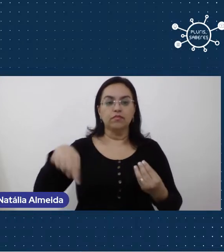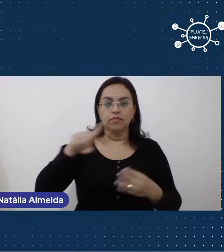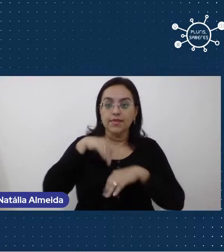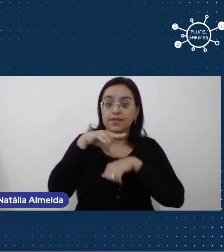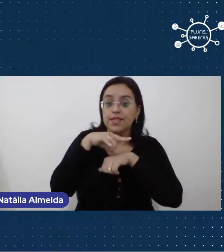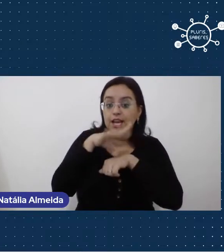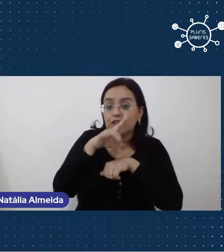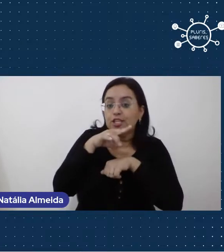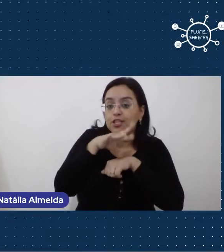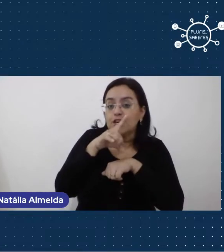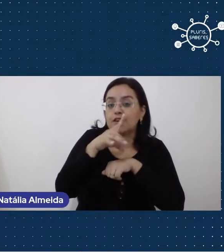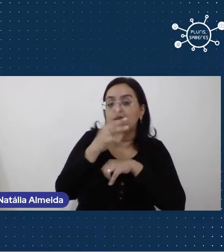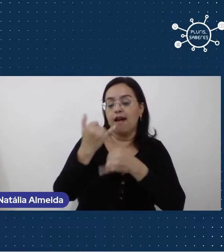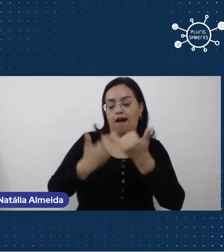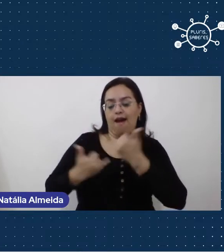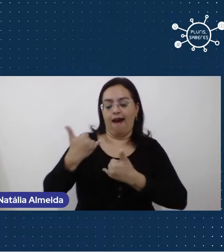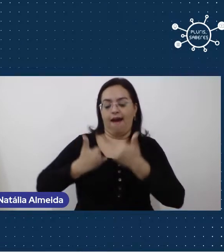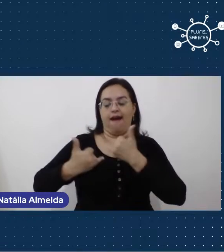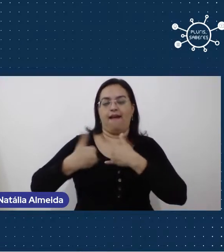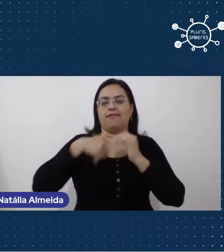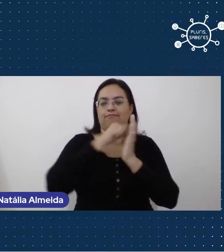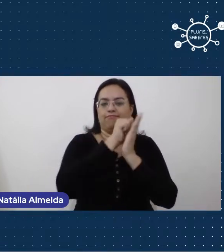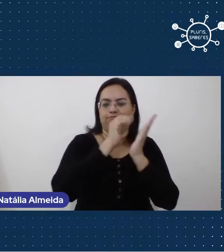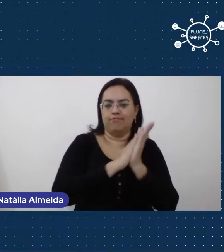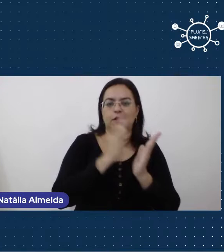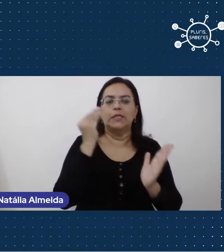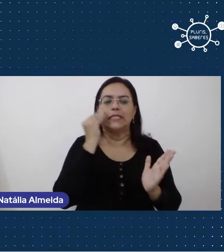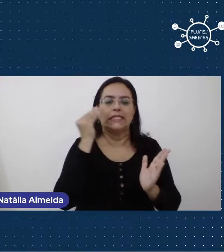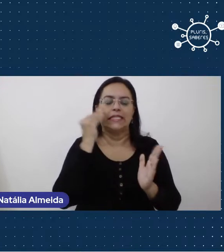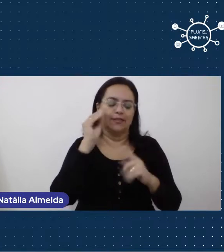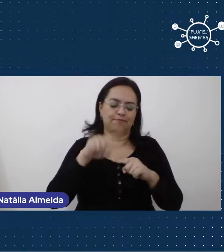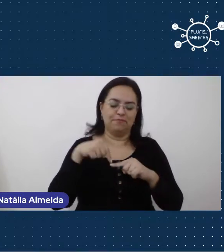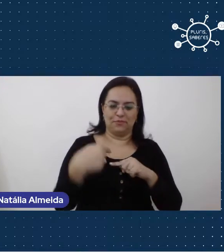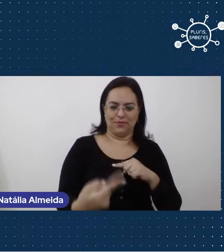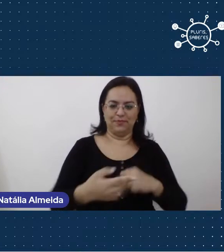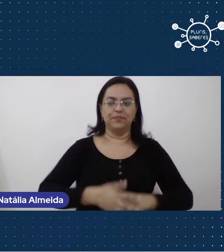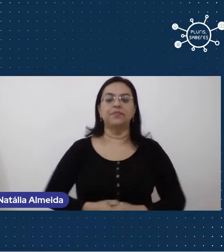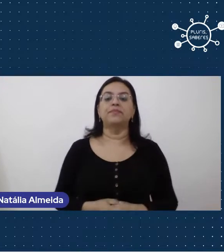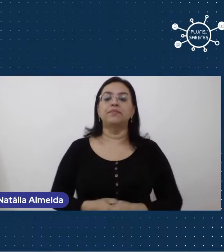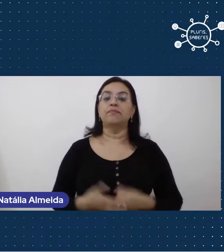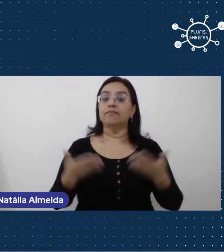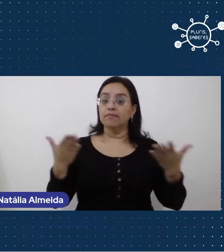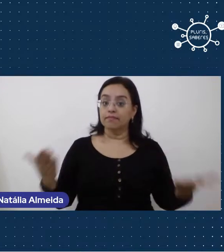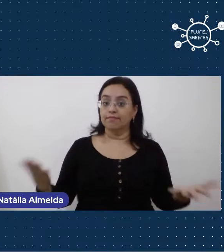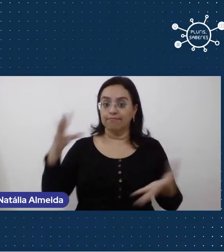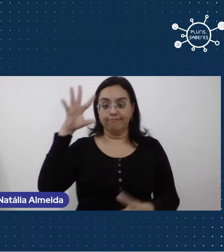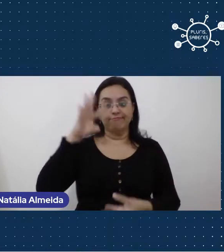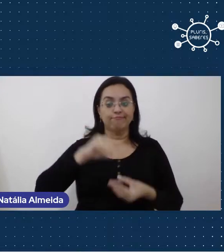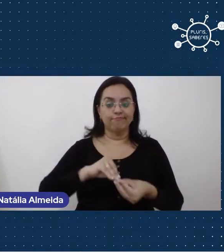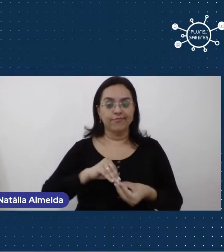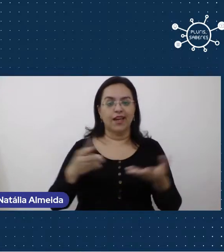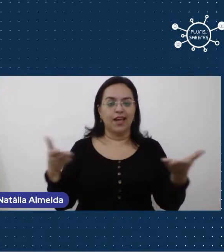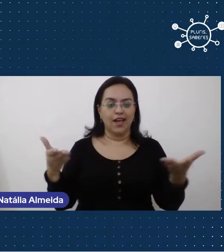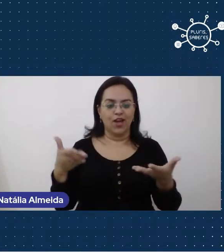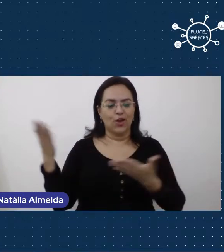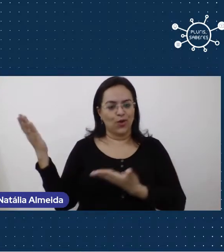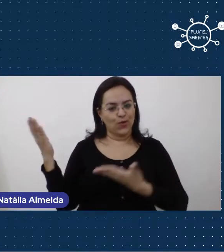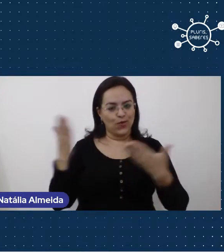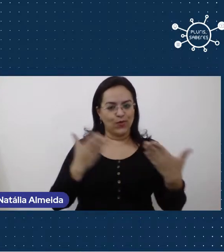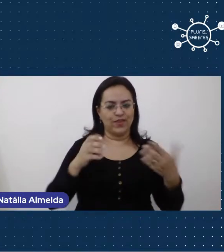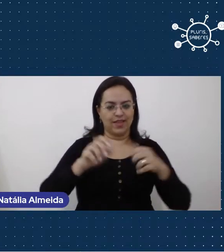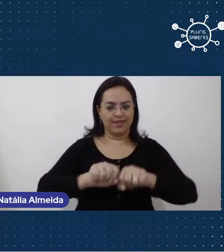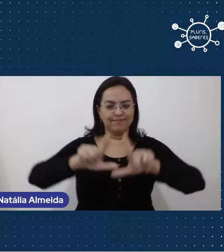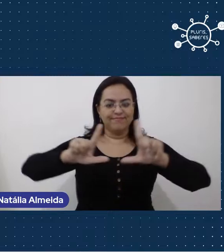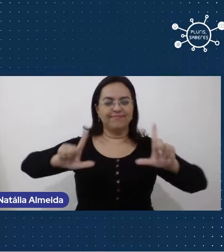vocês nos dão, né? Dos pedidos que vocês nos fazem. Então é isso, gente. Eu gostaria de chamar aqui a tela o nosso palestrante de hoje,